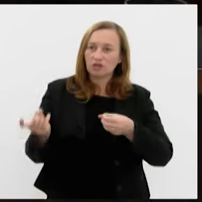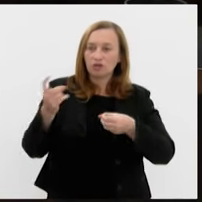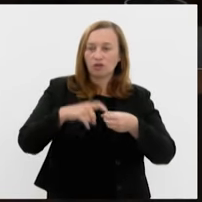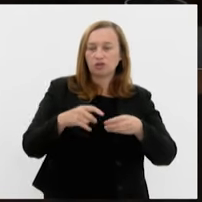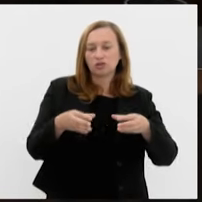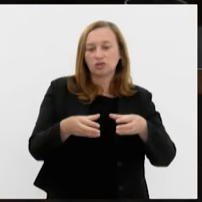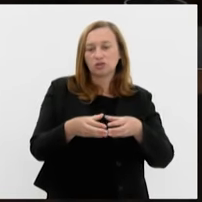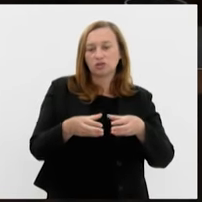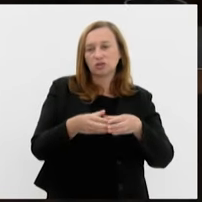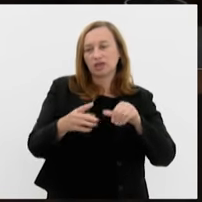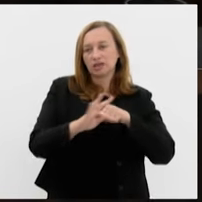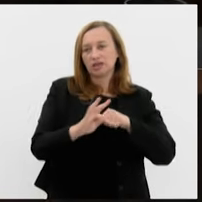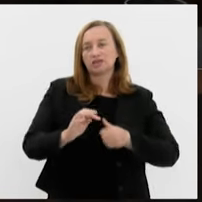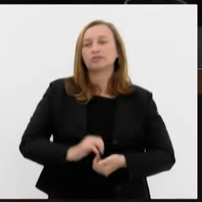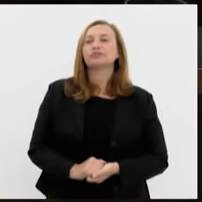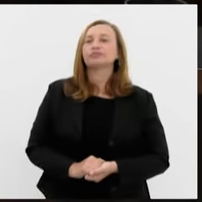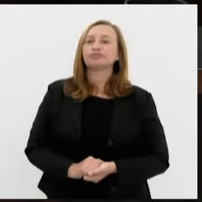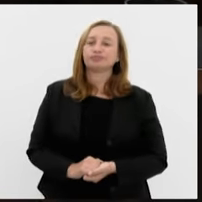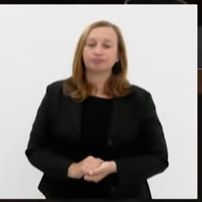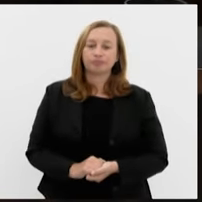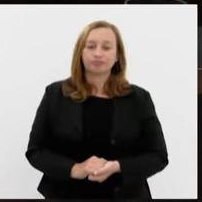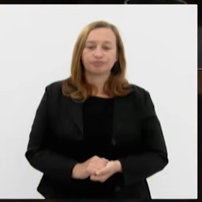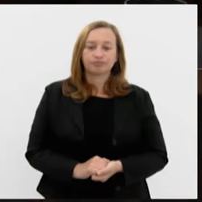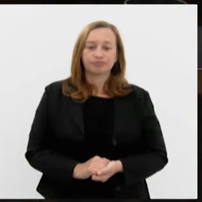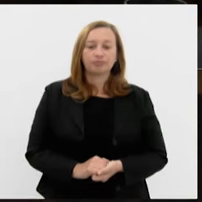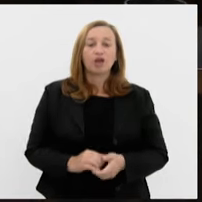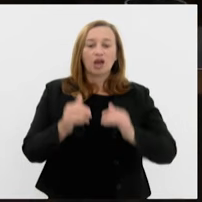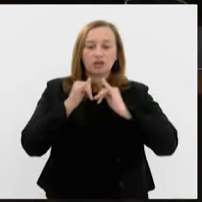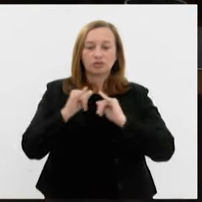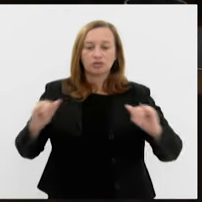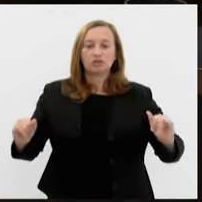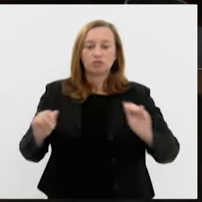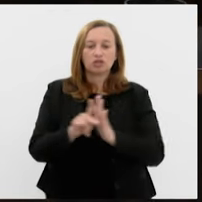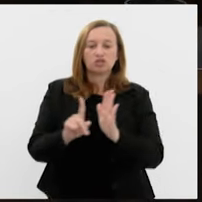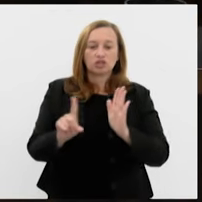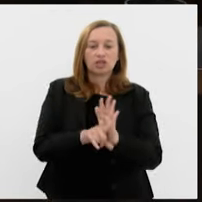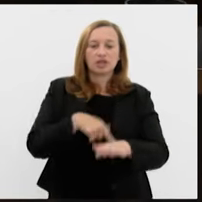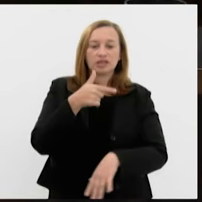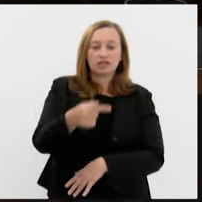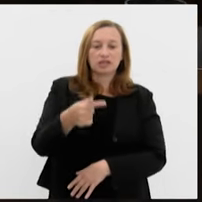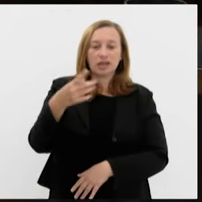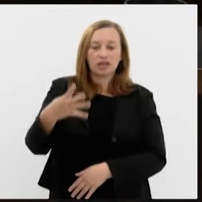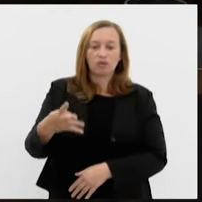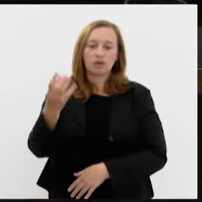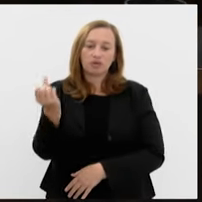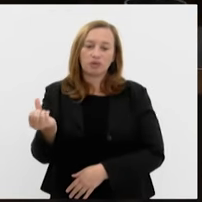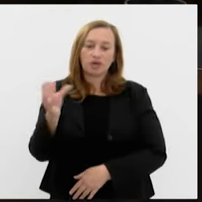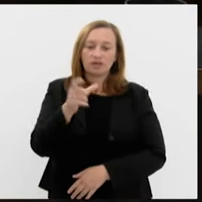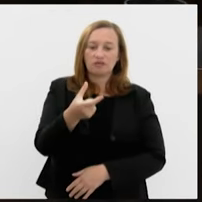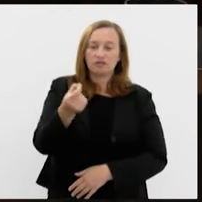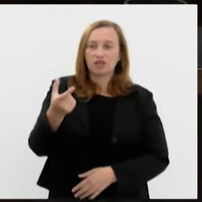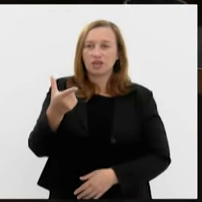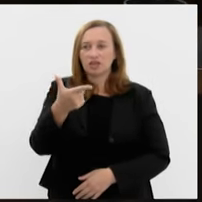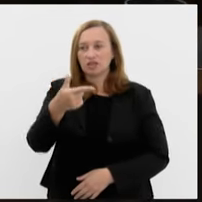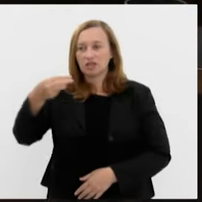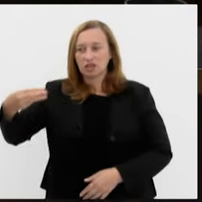e retorna às comissões técnica anuncio projeto de lei número 746/2016